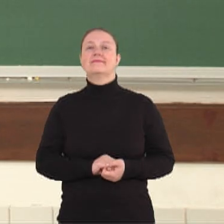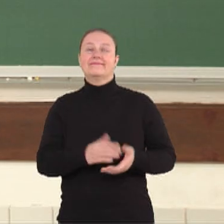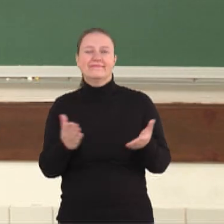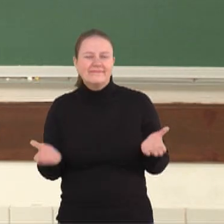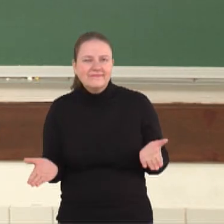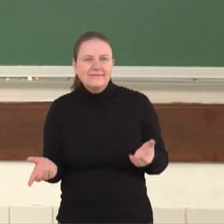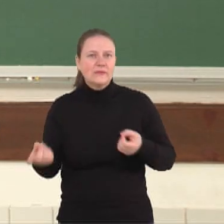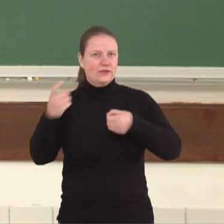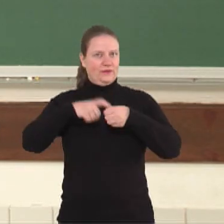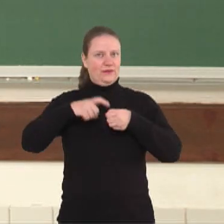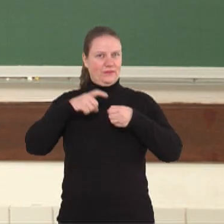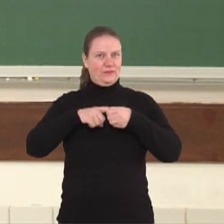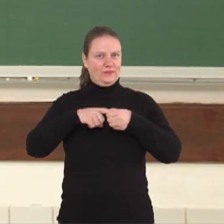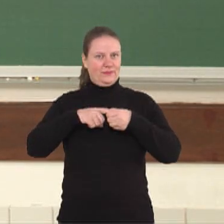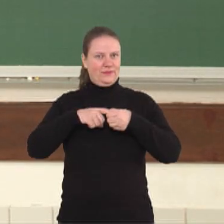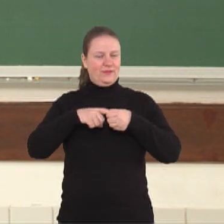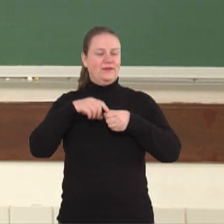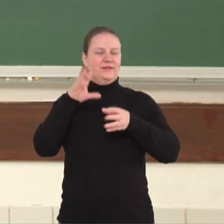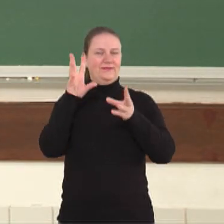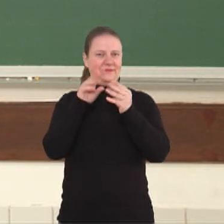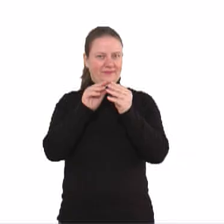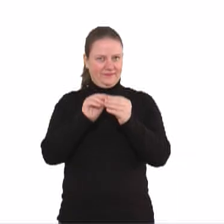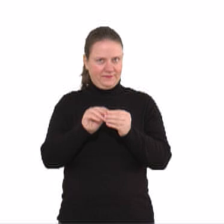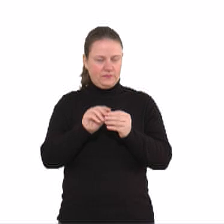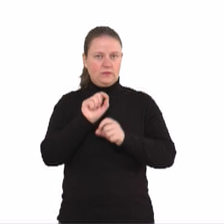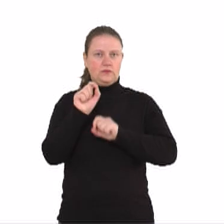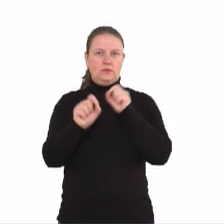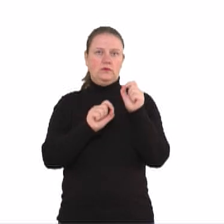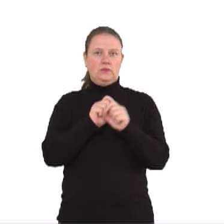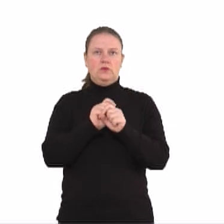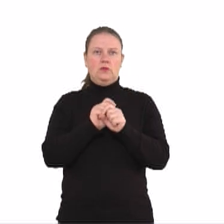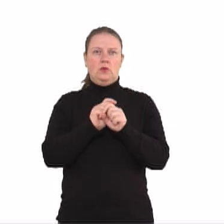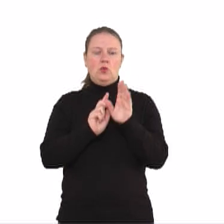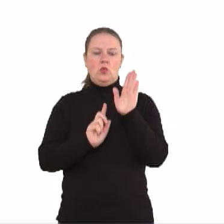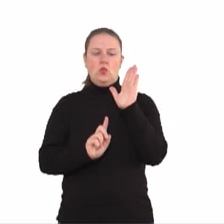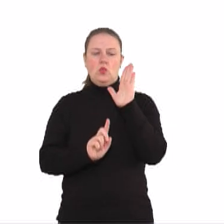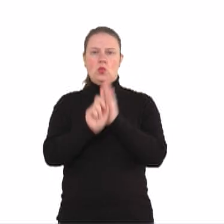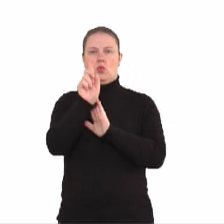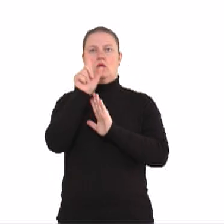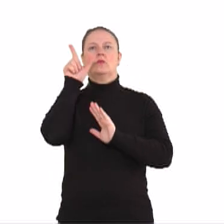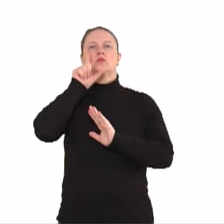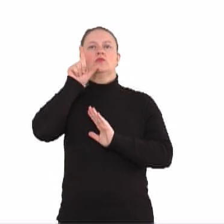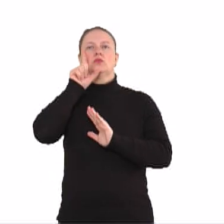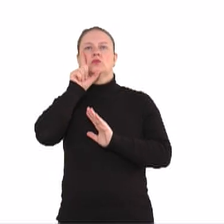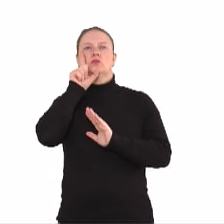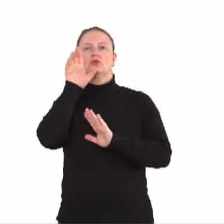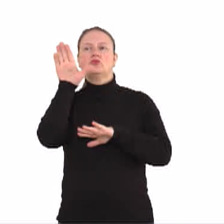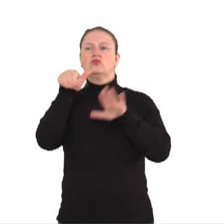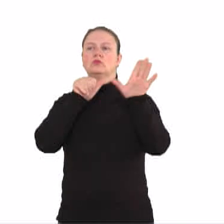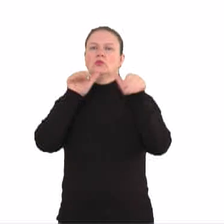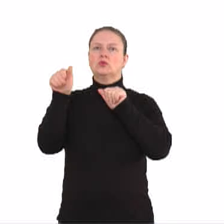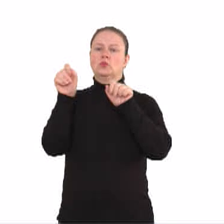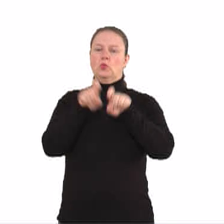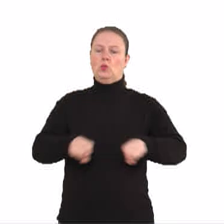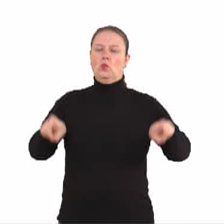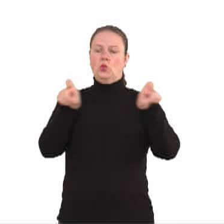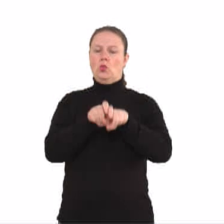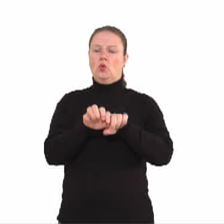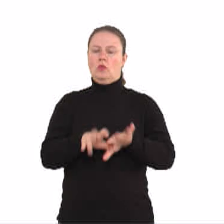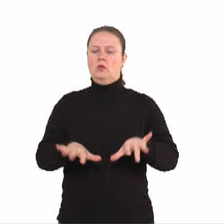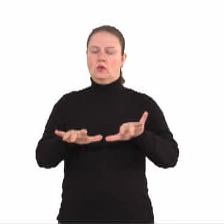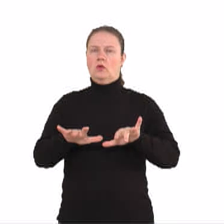Vamos voltar para a sintaxe. Então lá, a Agência Espacial Americana tinha os chamados computadores humanos,